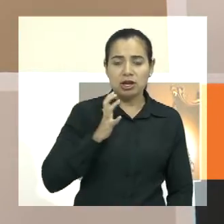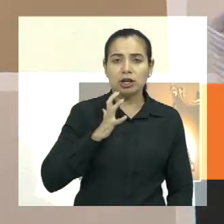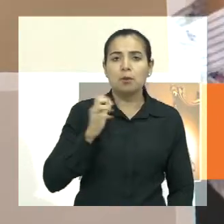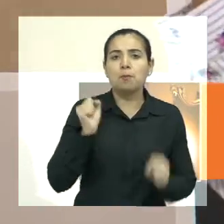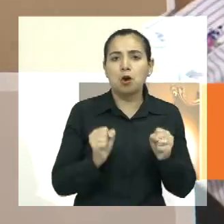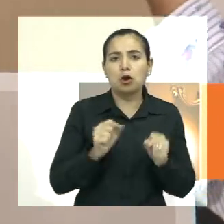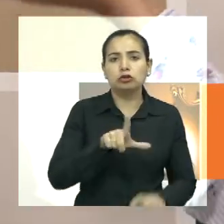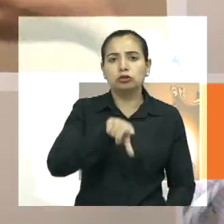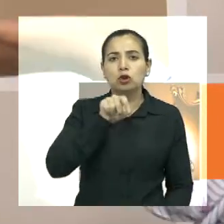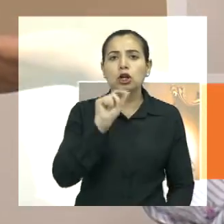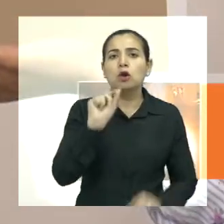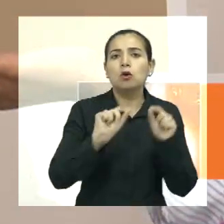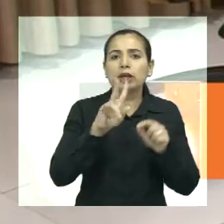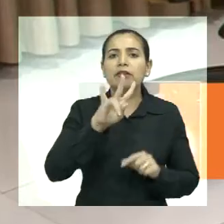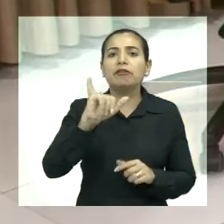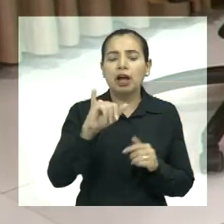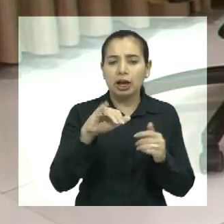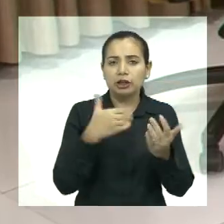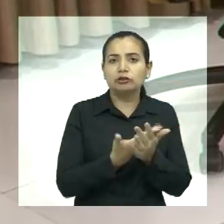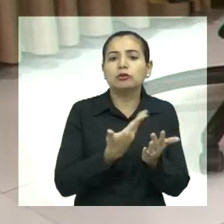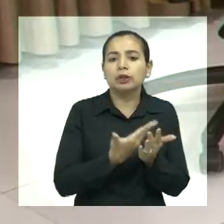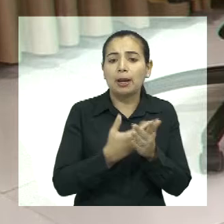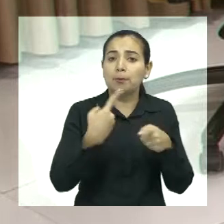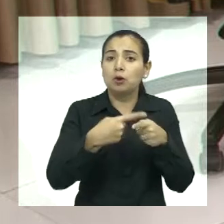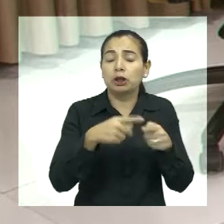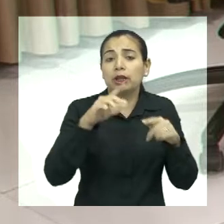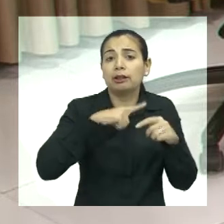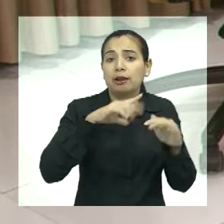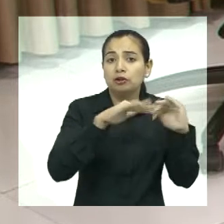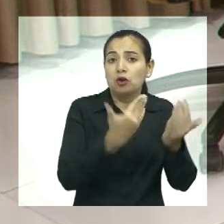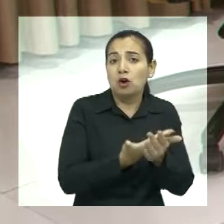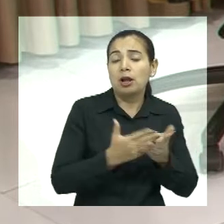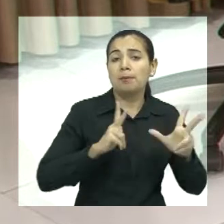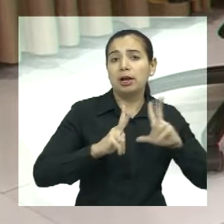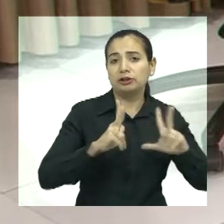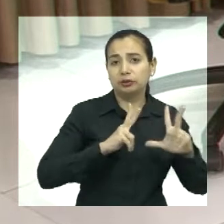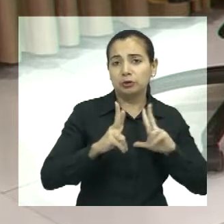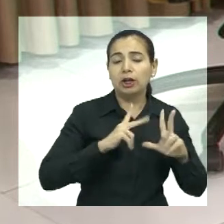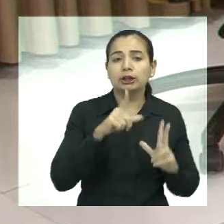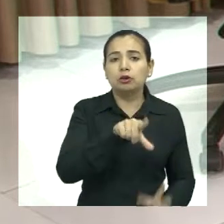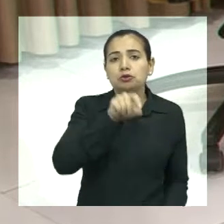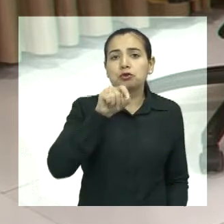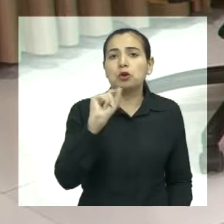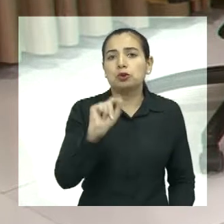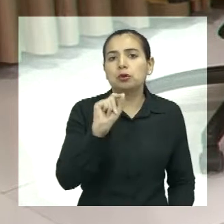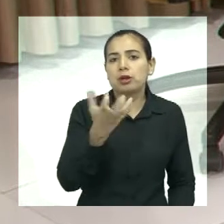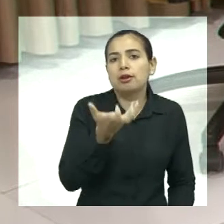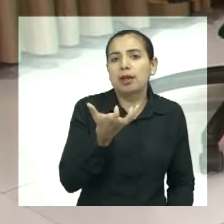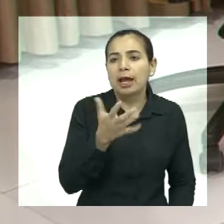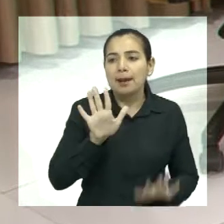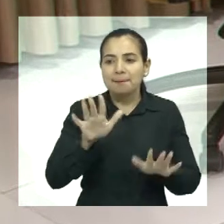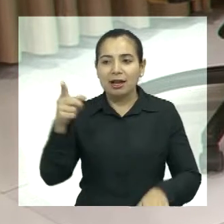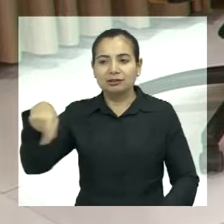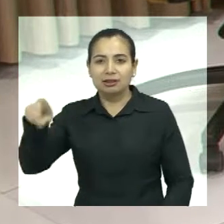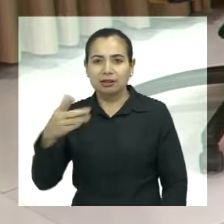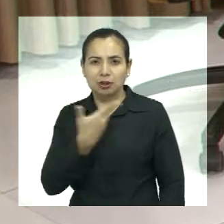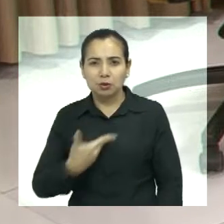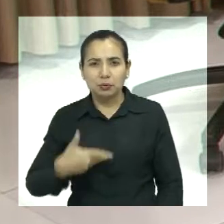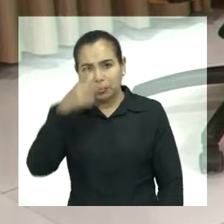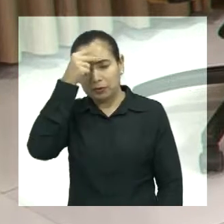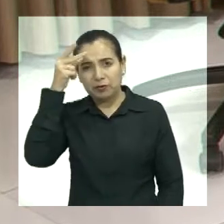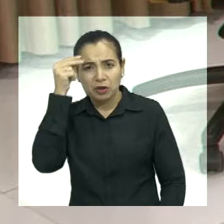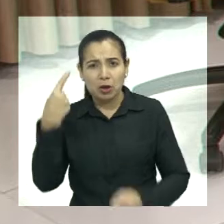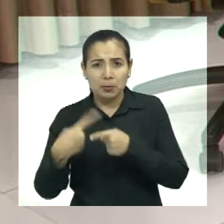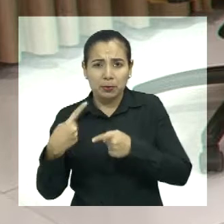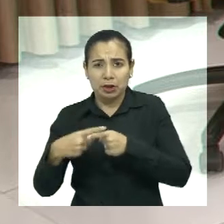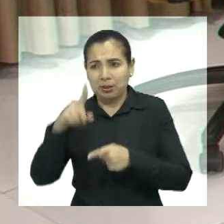filhos dos mais ricos estão na escola particular, né? Eles podem decidir o que querem ou não. O dos mais pobres tem que engolir o que a elite partidária